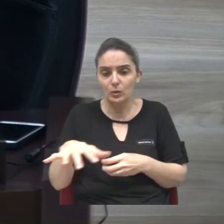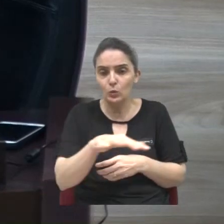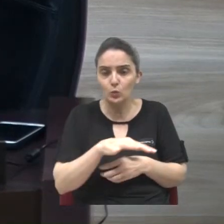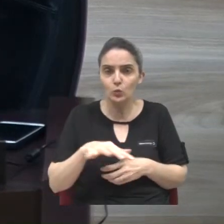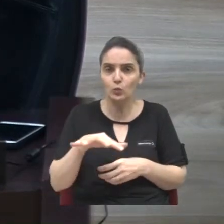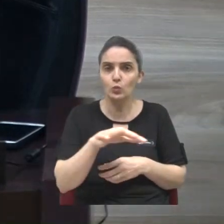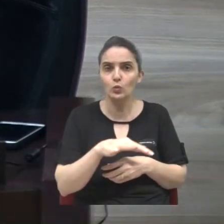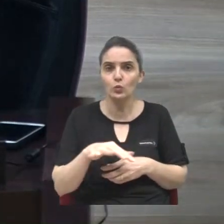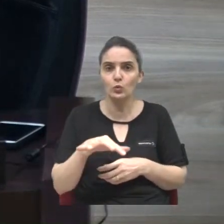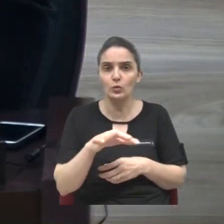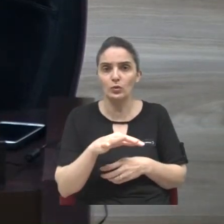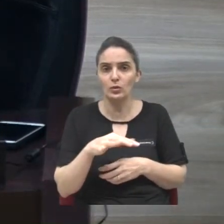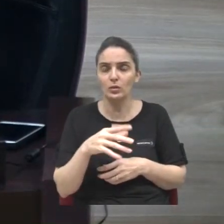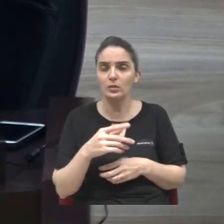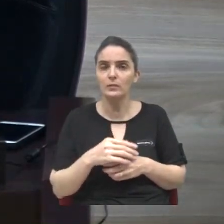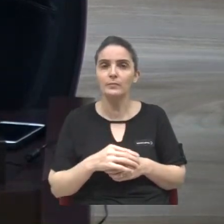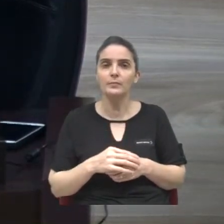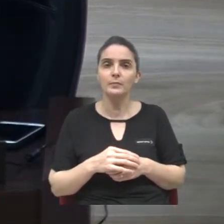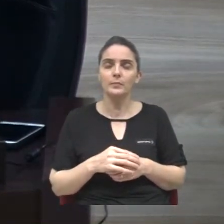um dos